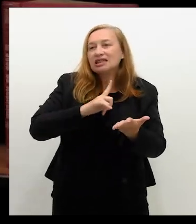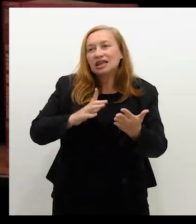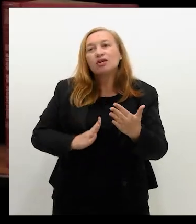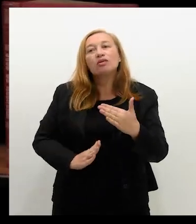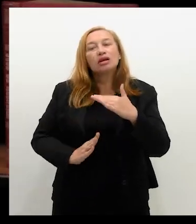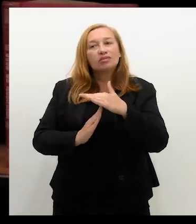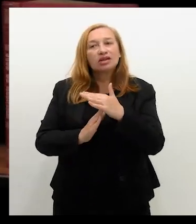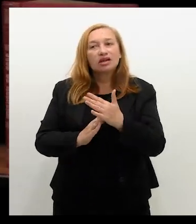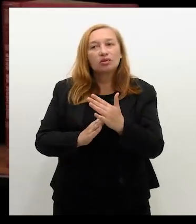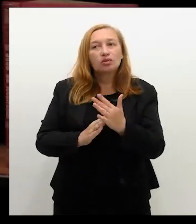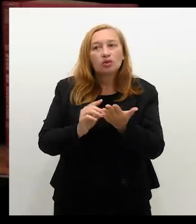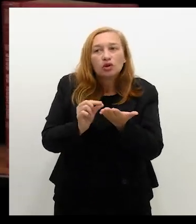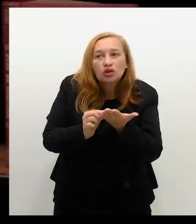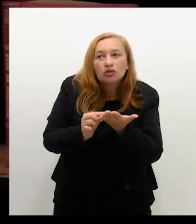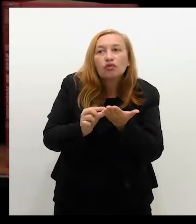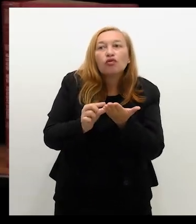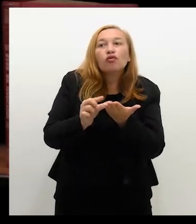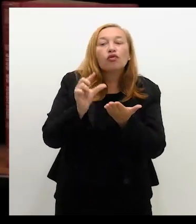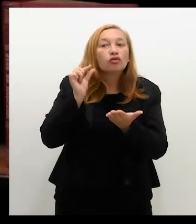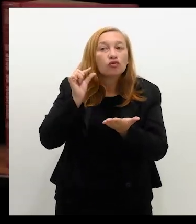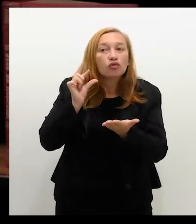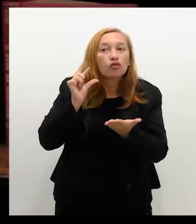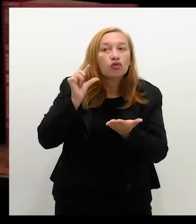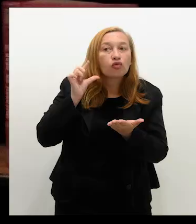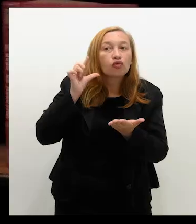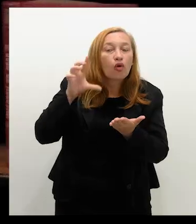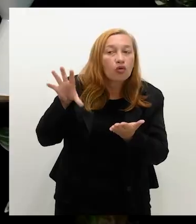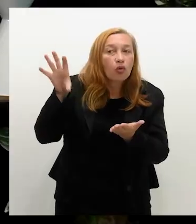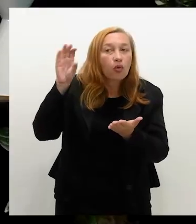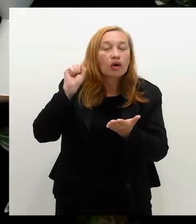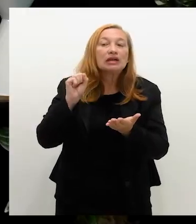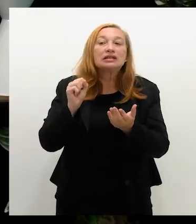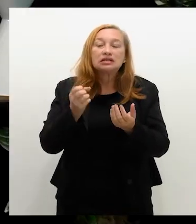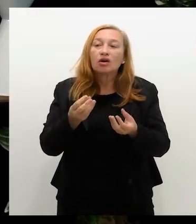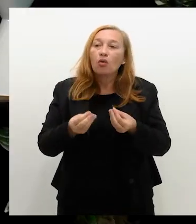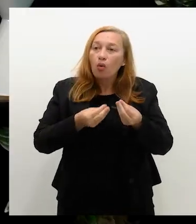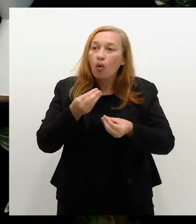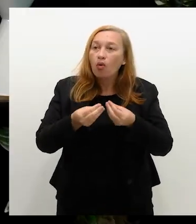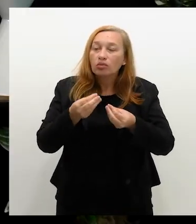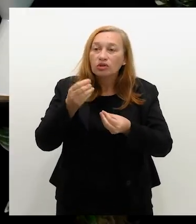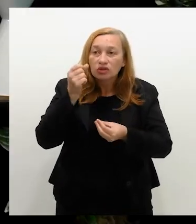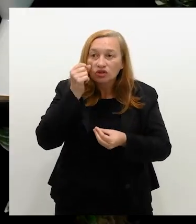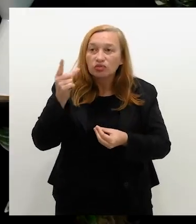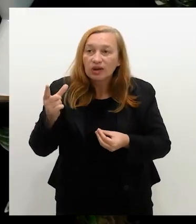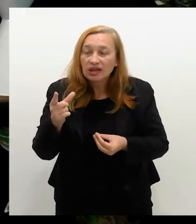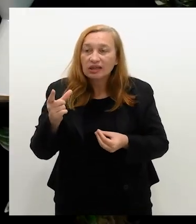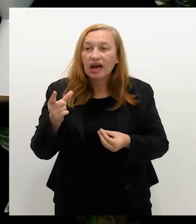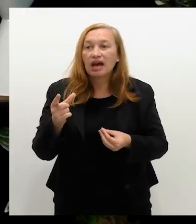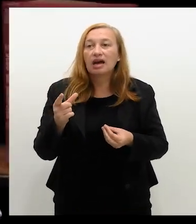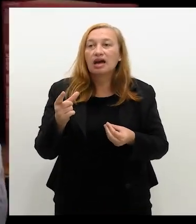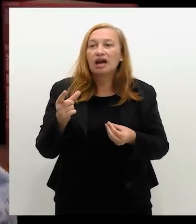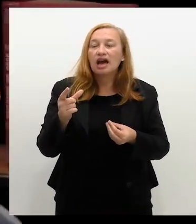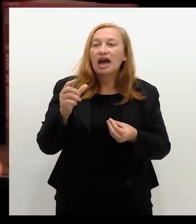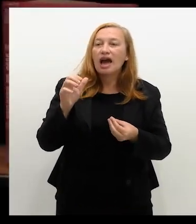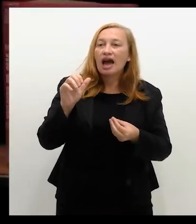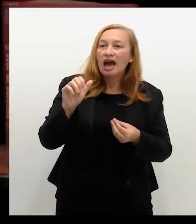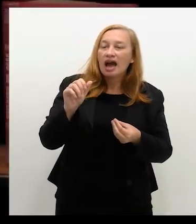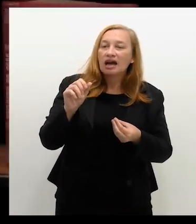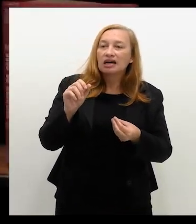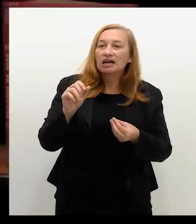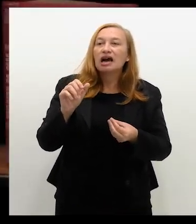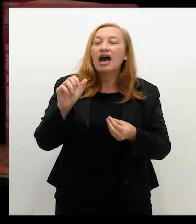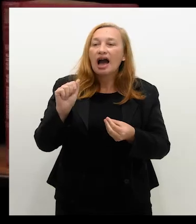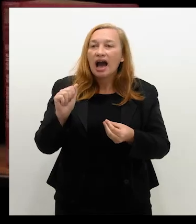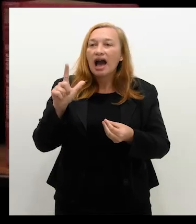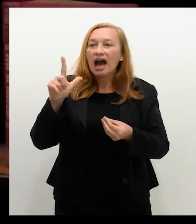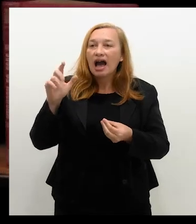o limitador de volume do fone de ouvido. A gente tem como despertar, colocar alarmes para despertar caso a gente exagere,